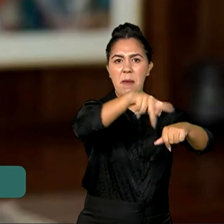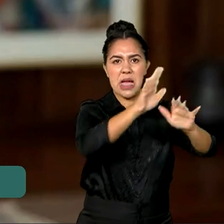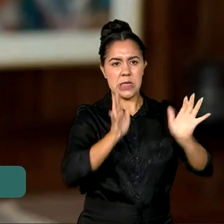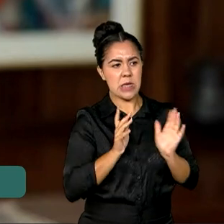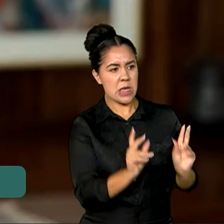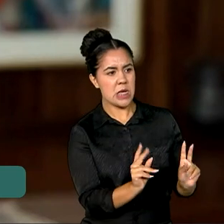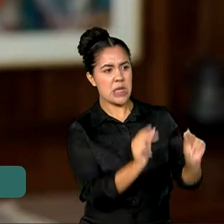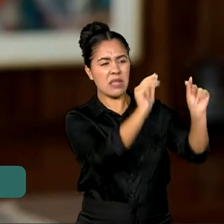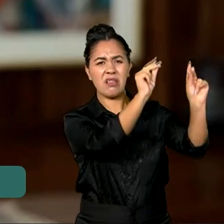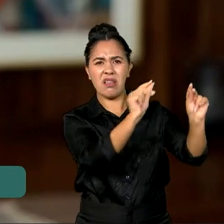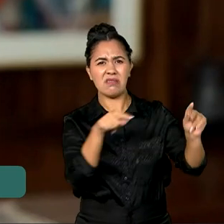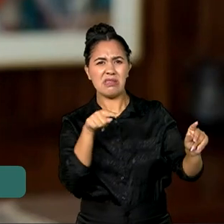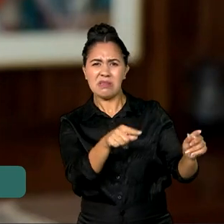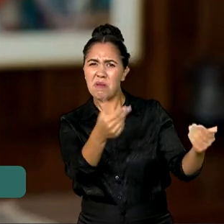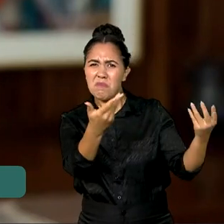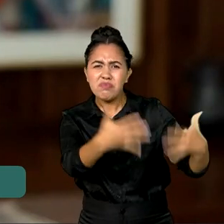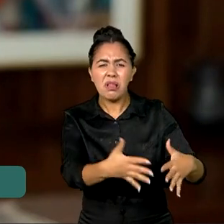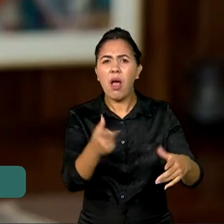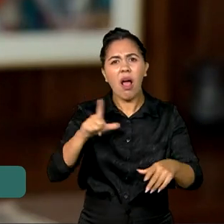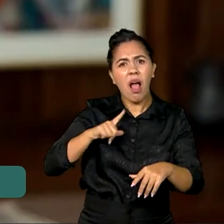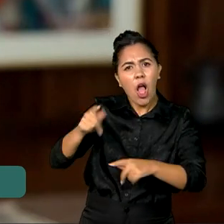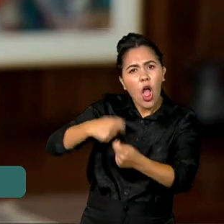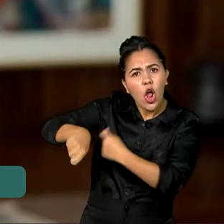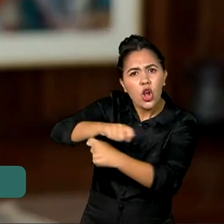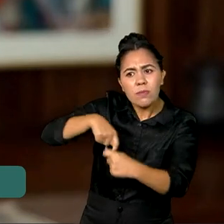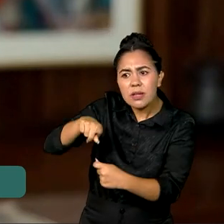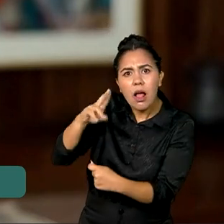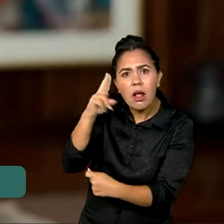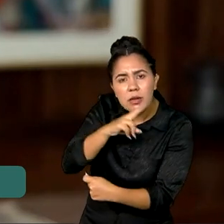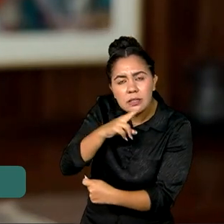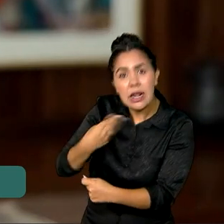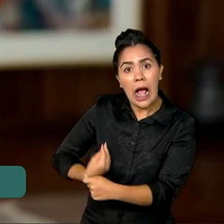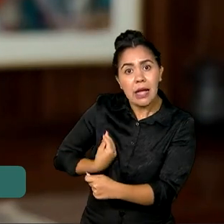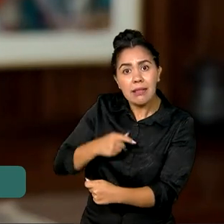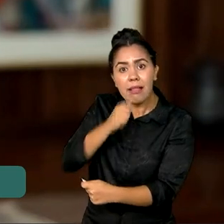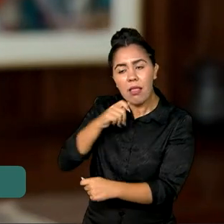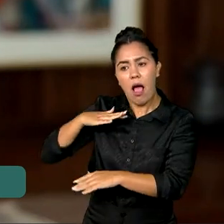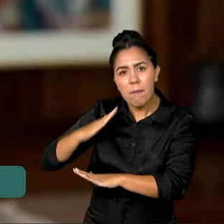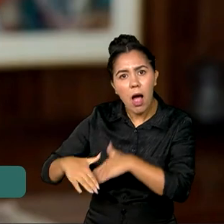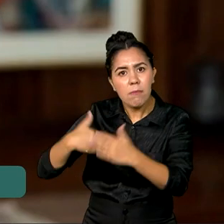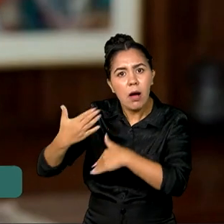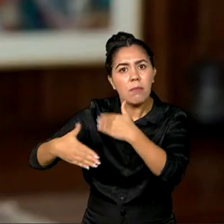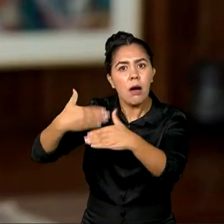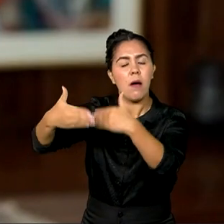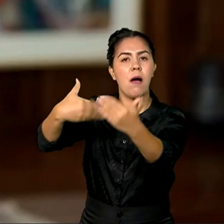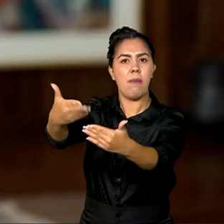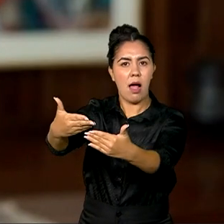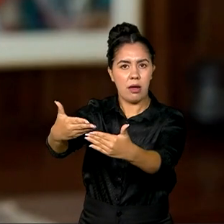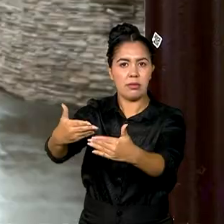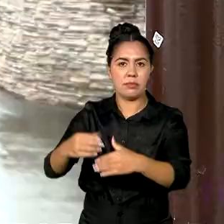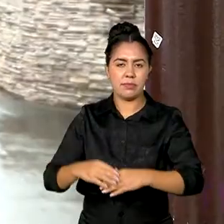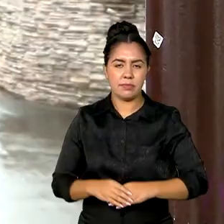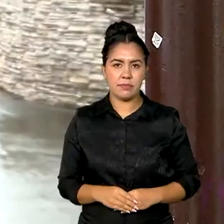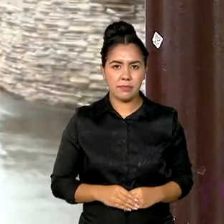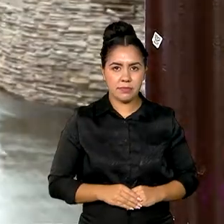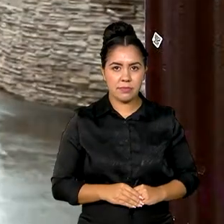Marshall às avessas, em que as economias emergentes em desenvolvimento financiam o mundo desenvolvido.